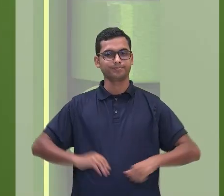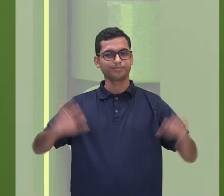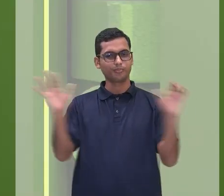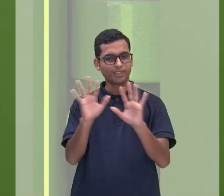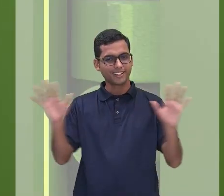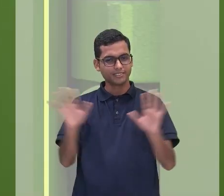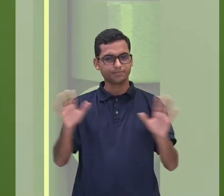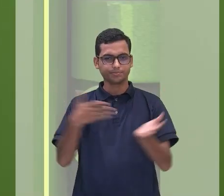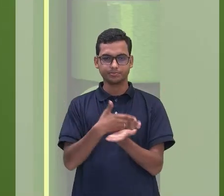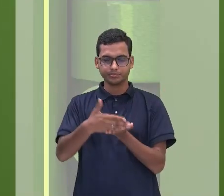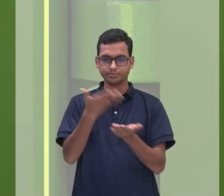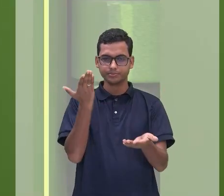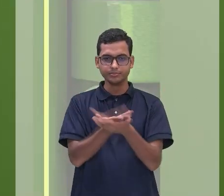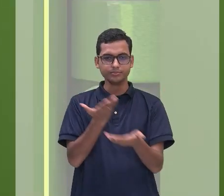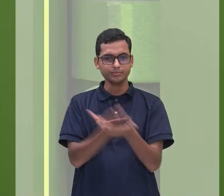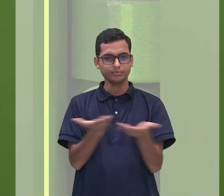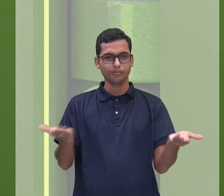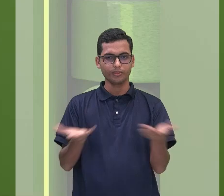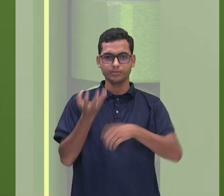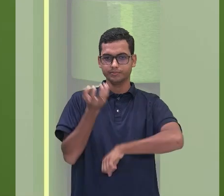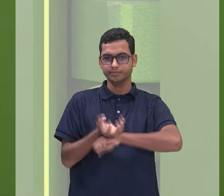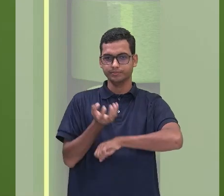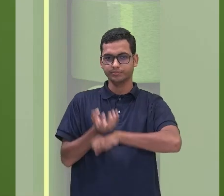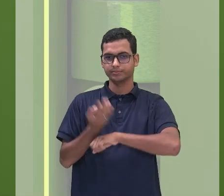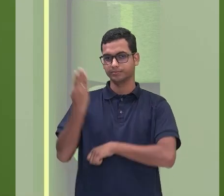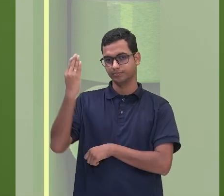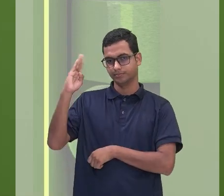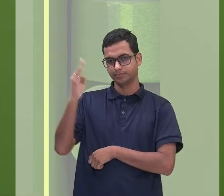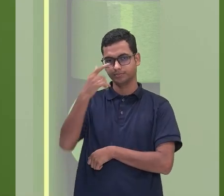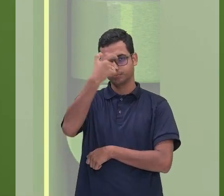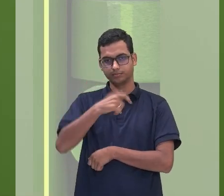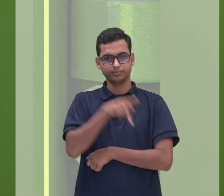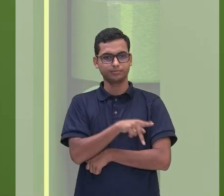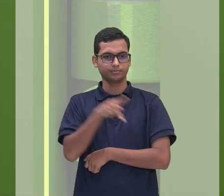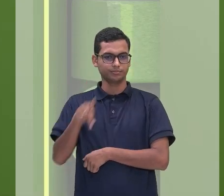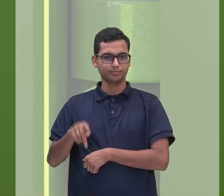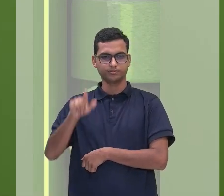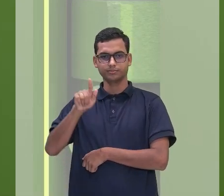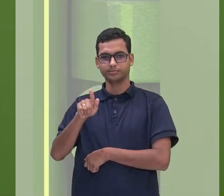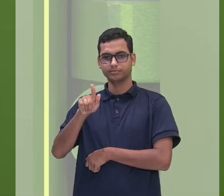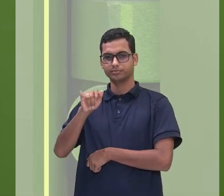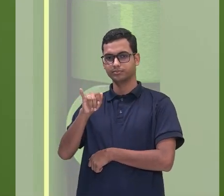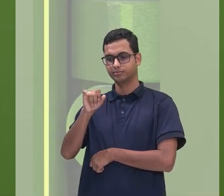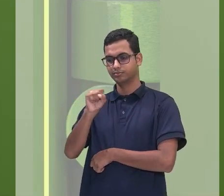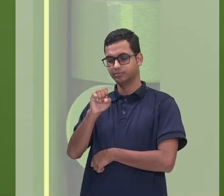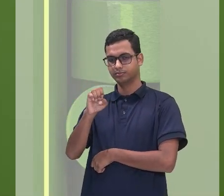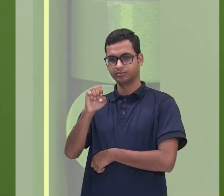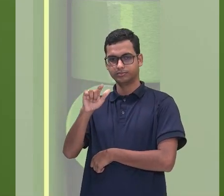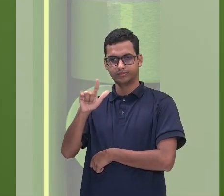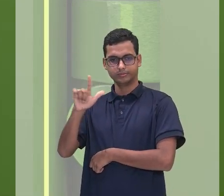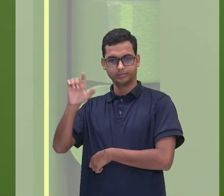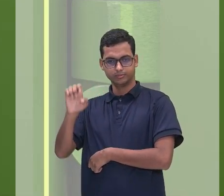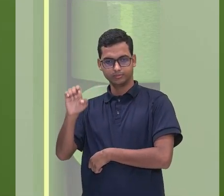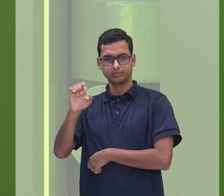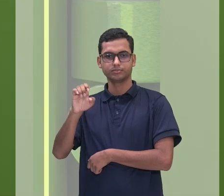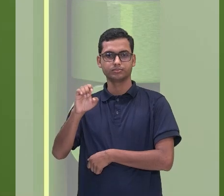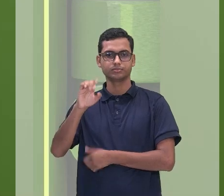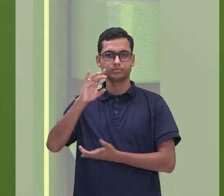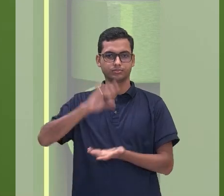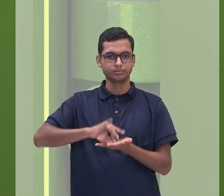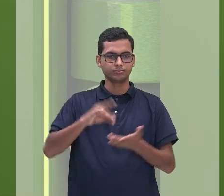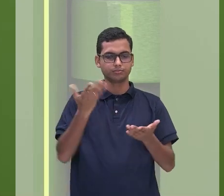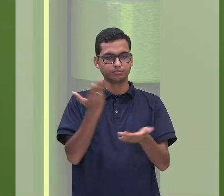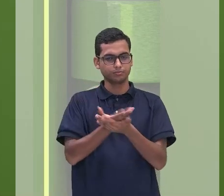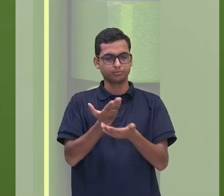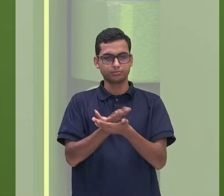Olá, vamos iniciar mais uma aula de biologia. Eu sou a professora Gisele Palmeira, estou aqui com vocês nessa